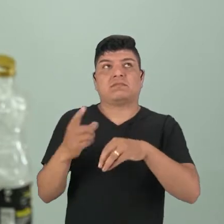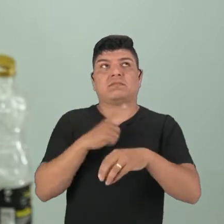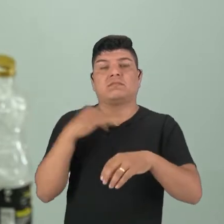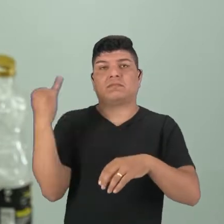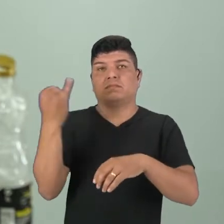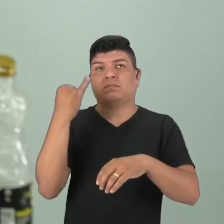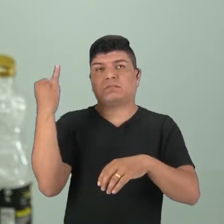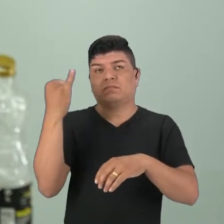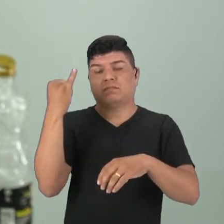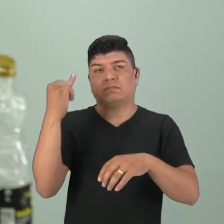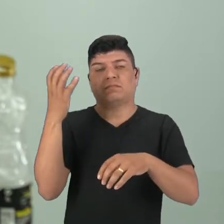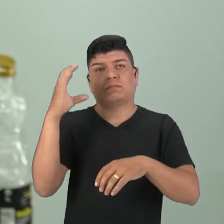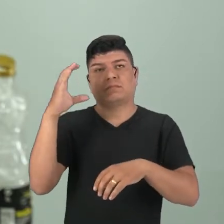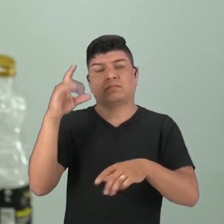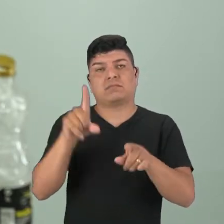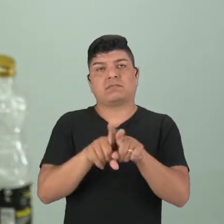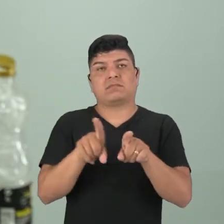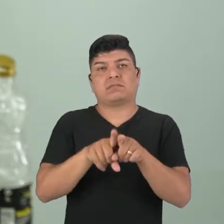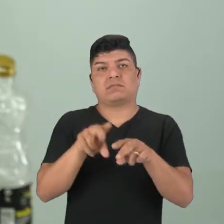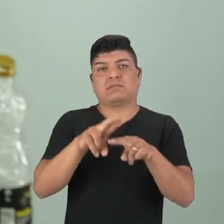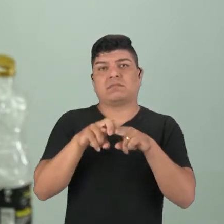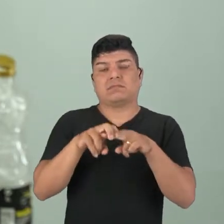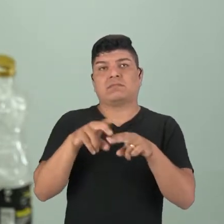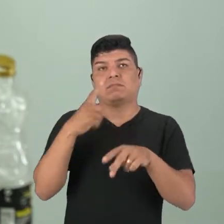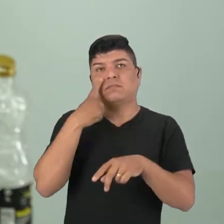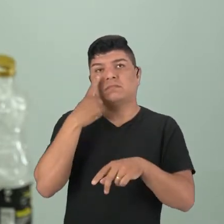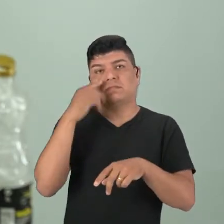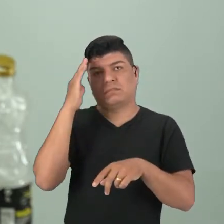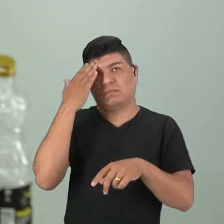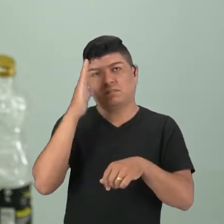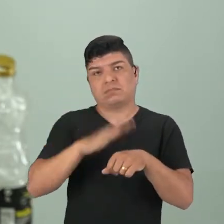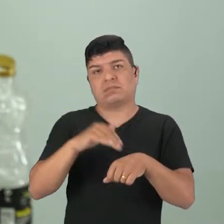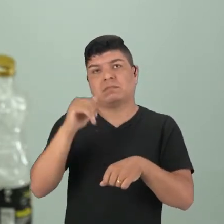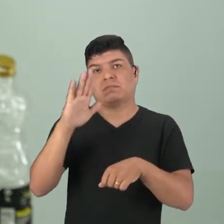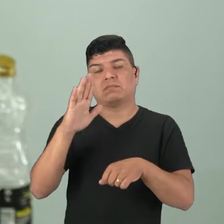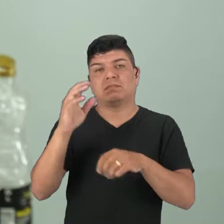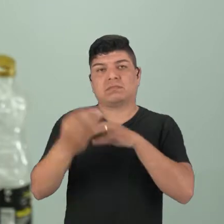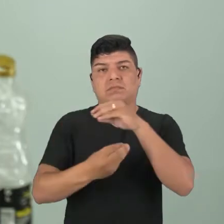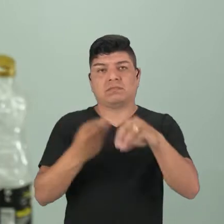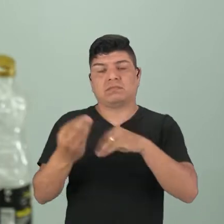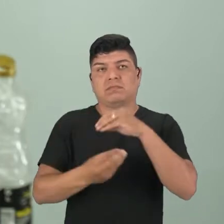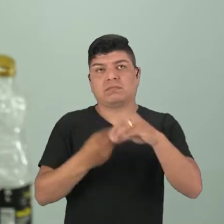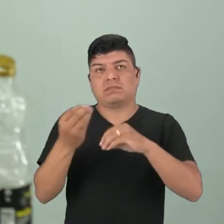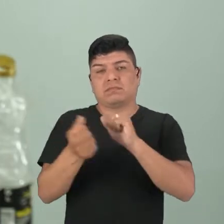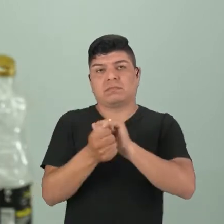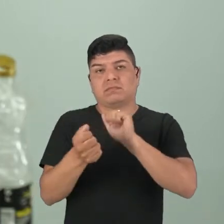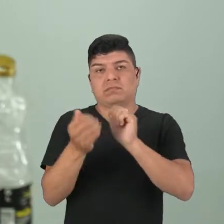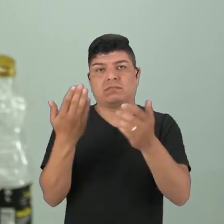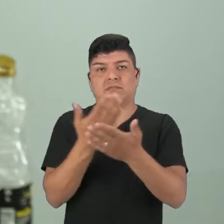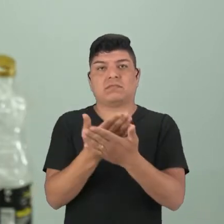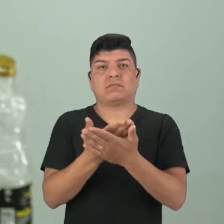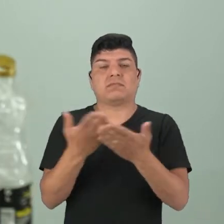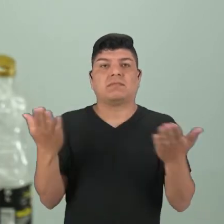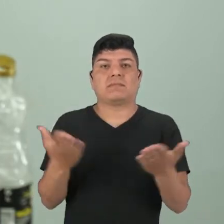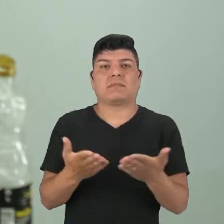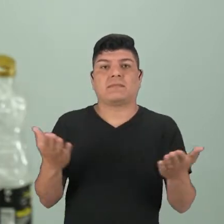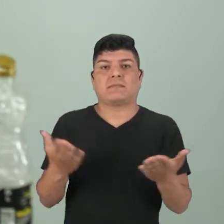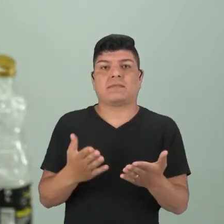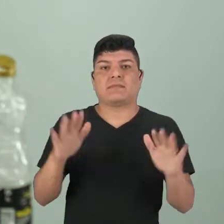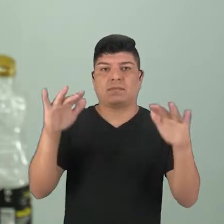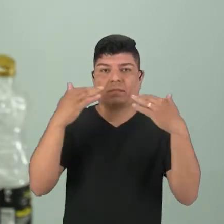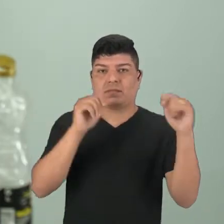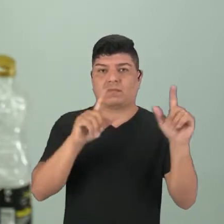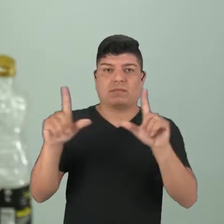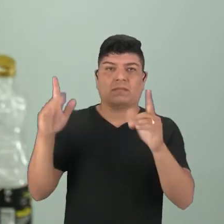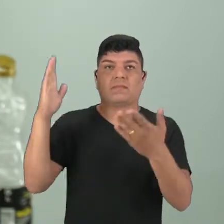sua importância na ciência, tá? Por isso que a gente vai entender um pouco sobre essas misturas juntos na aula hoje. E acompanhe